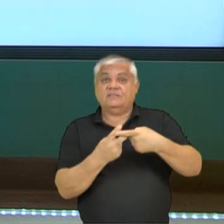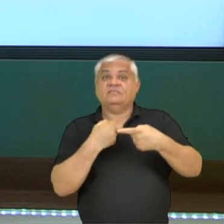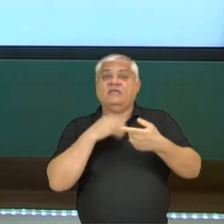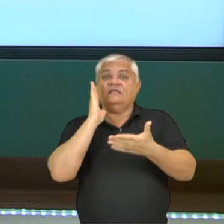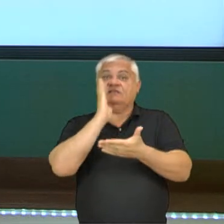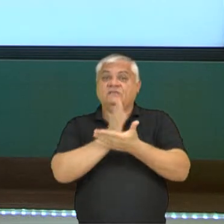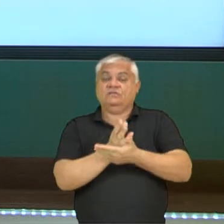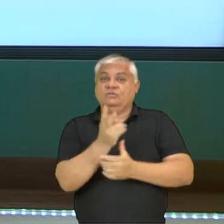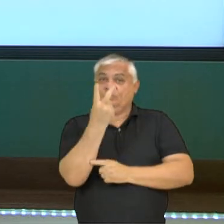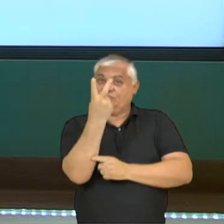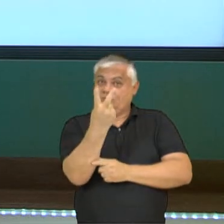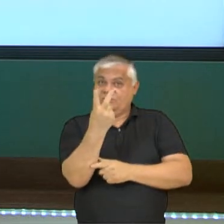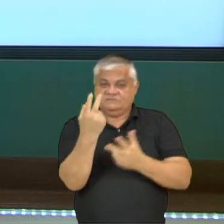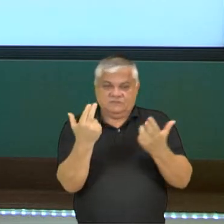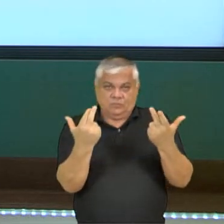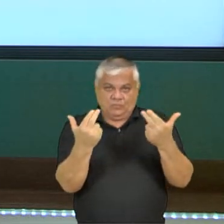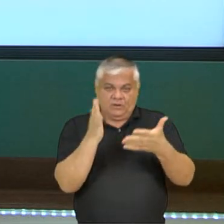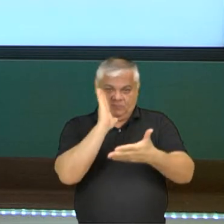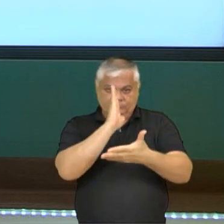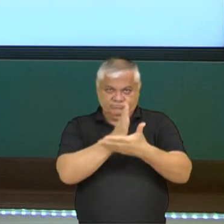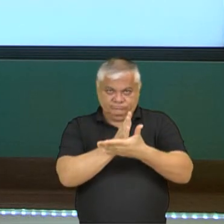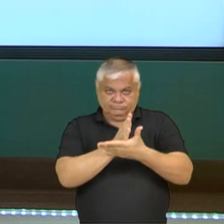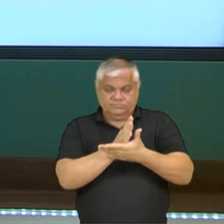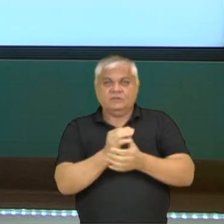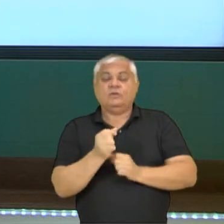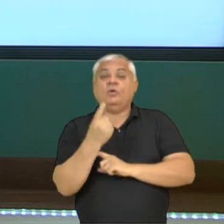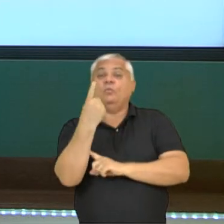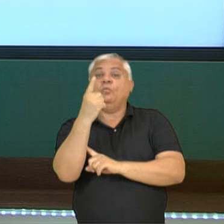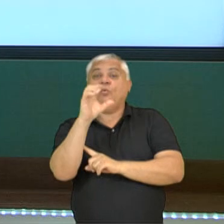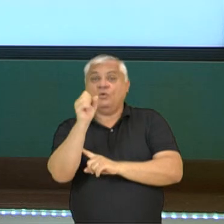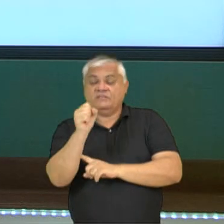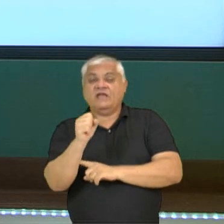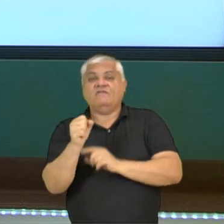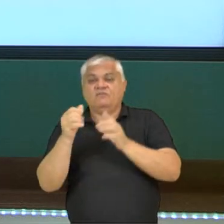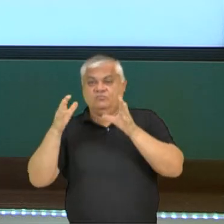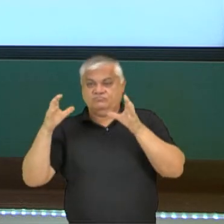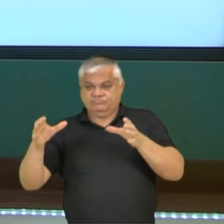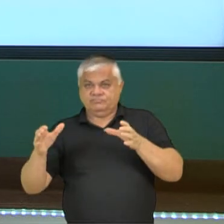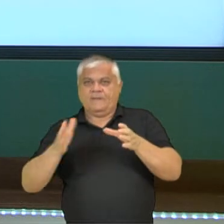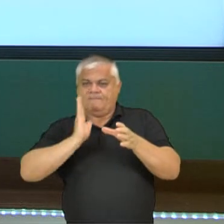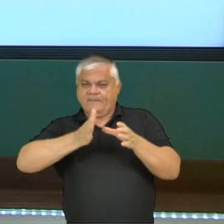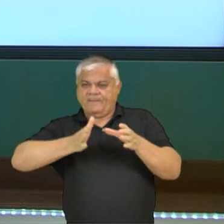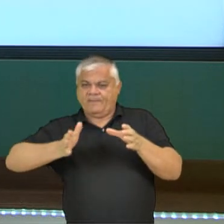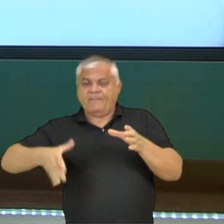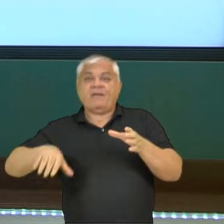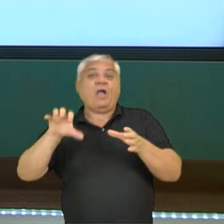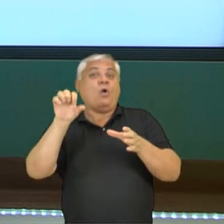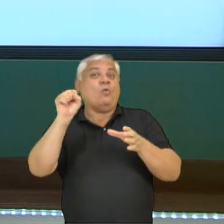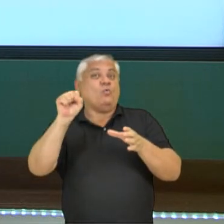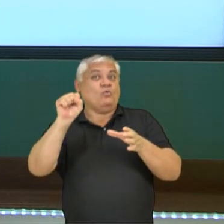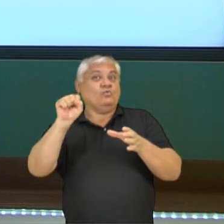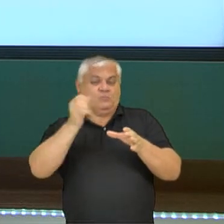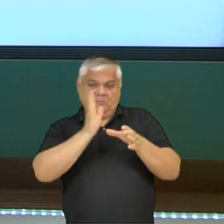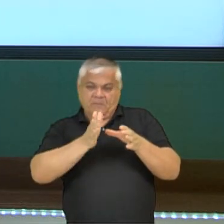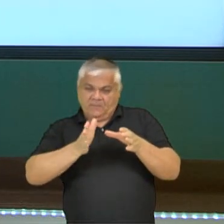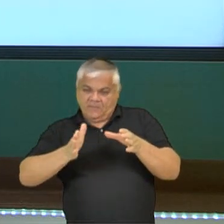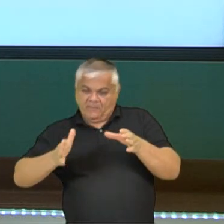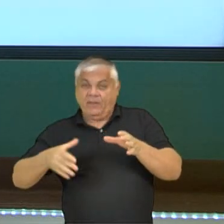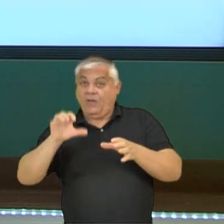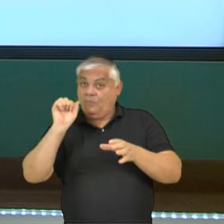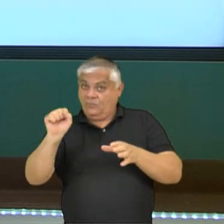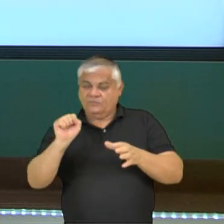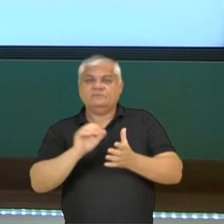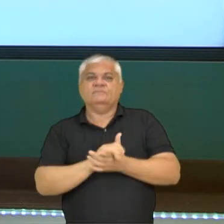em 2 partes iguais. 1/8, uma parte inteira dividida em 8 partes iguais,